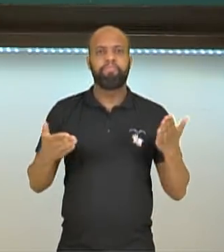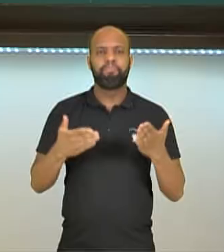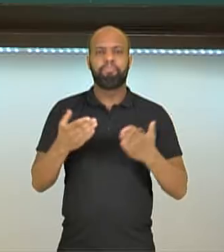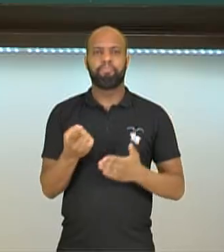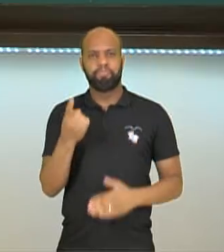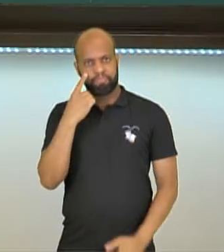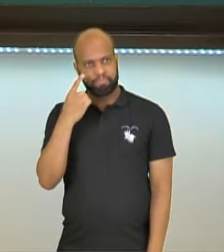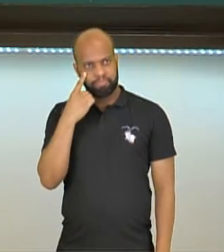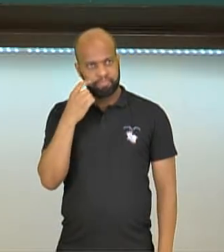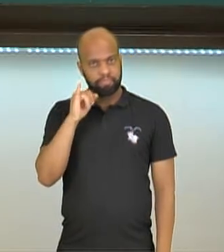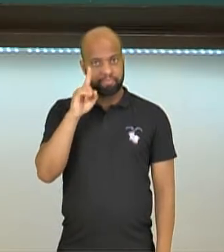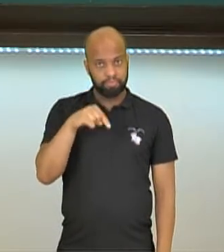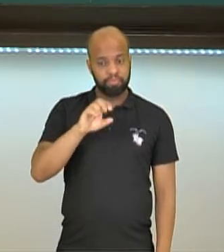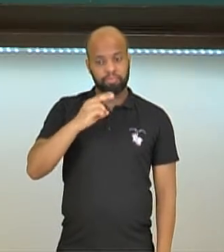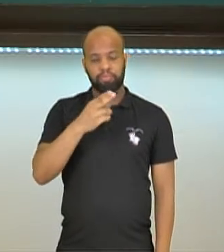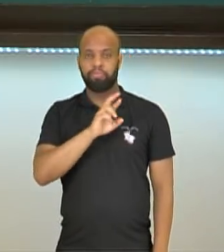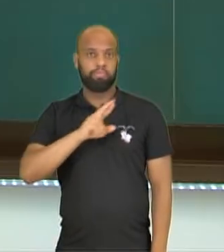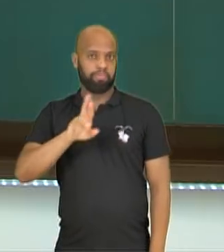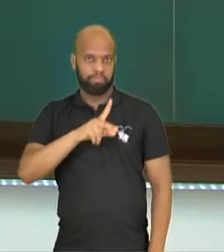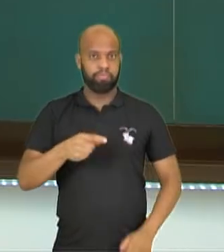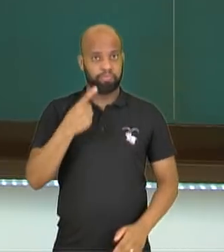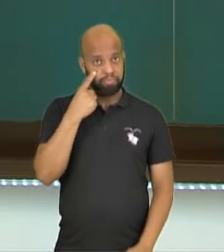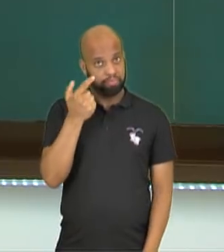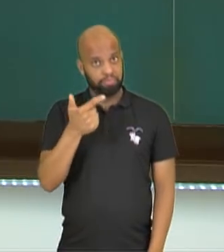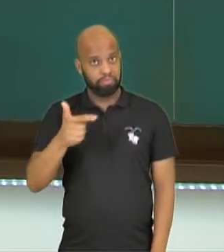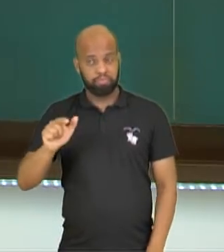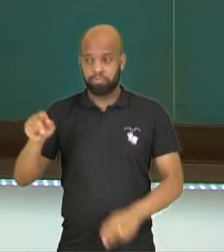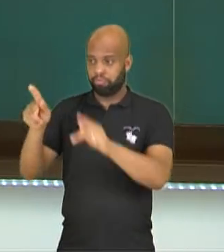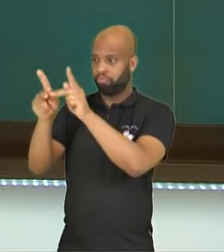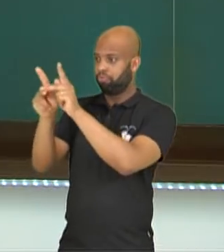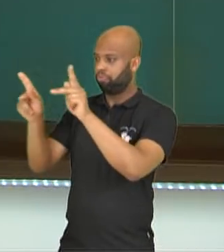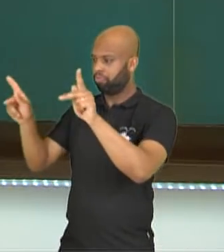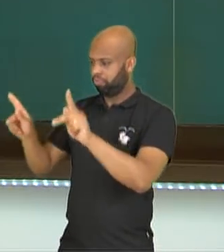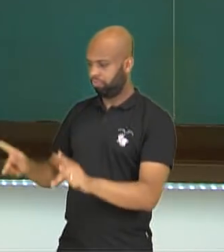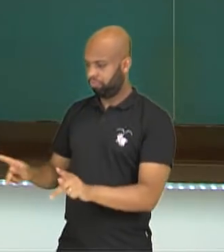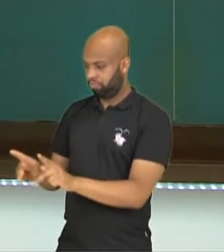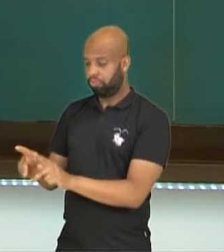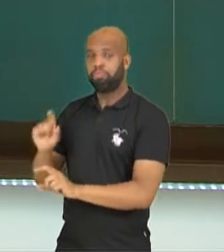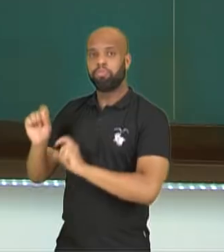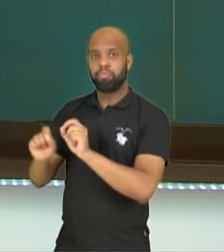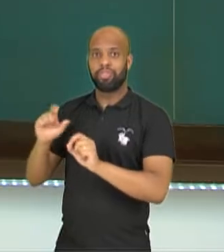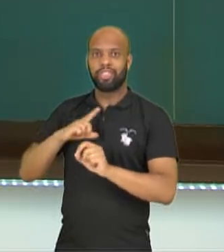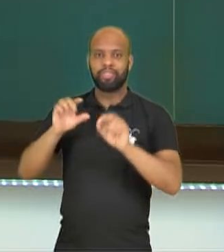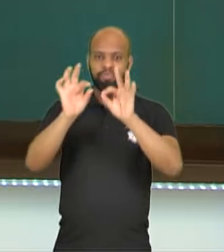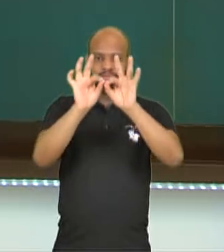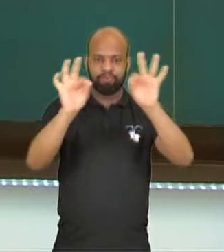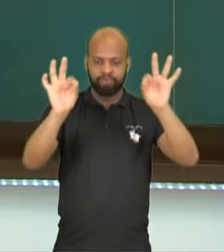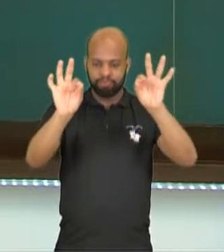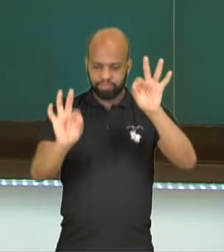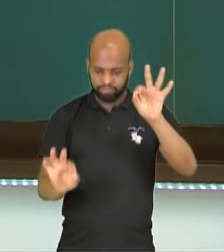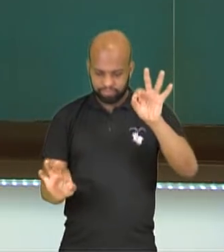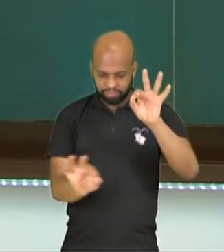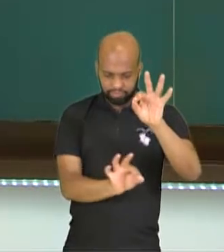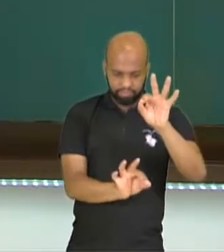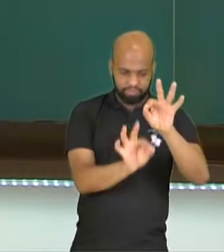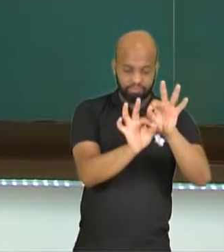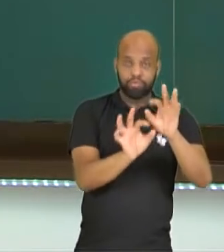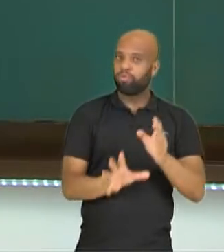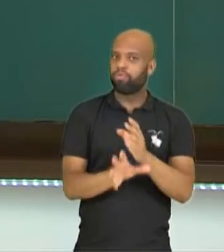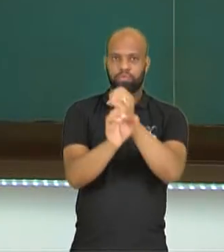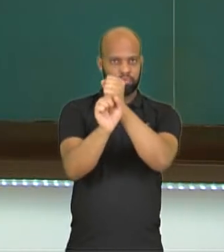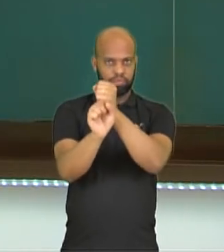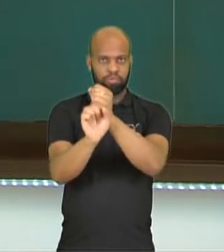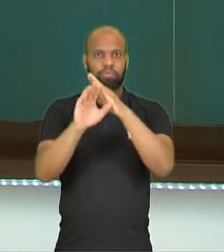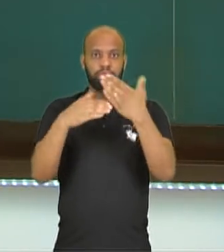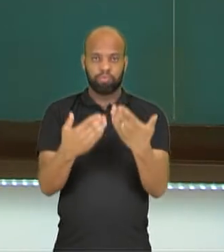para ver se é ou não é? Então, de novo, perímetro, soma de todos os lados da figura, ok? No caso do